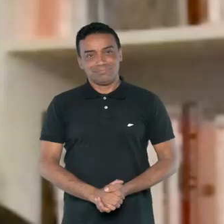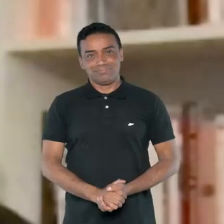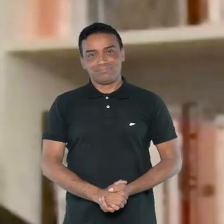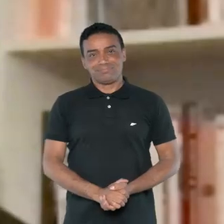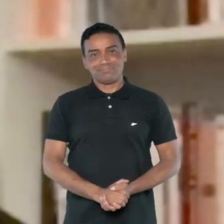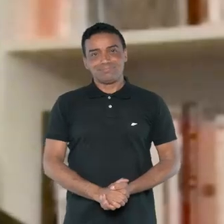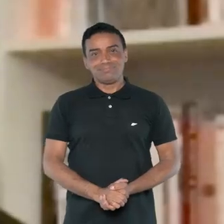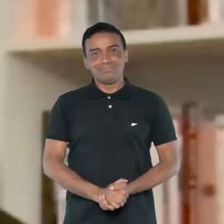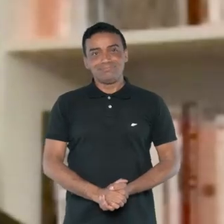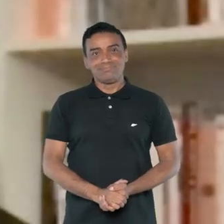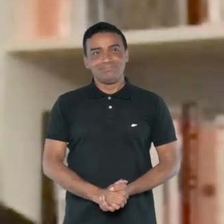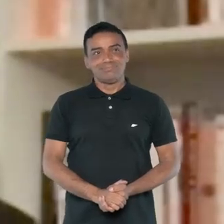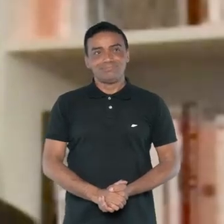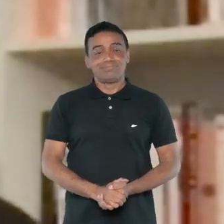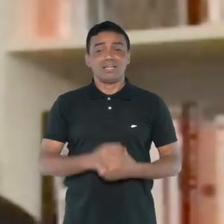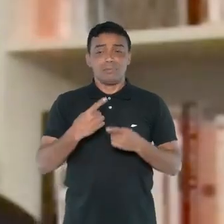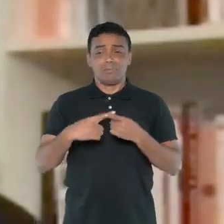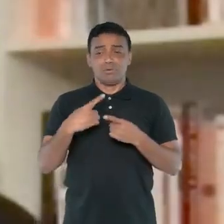Porque